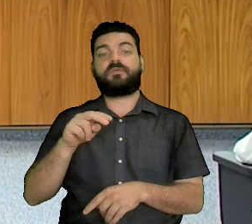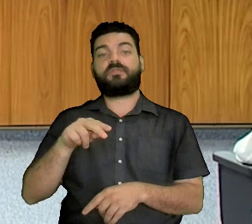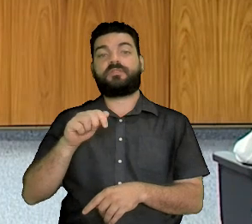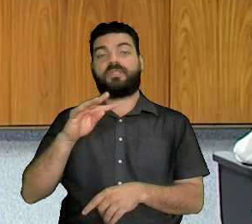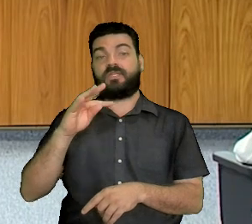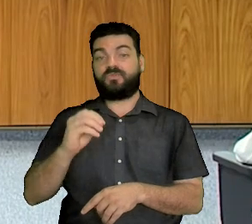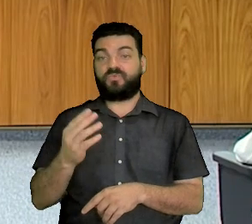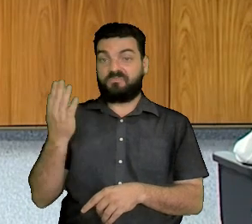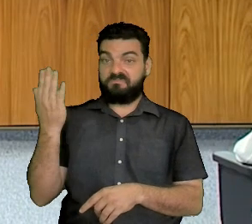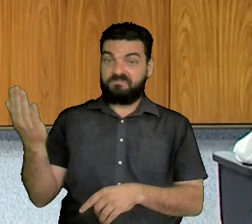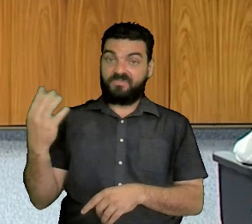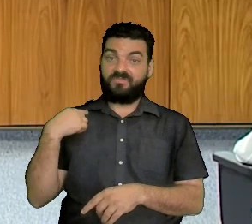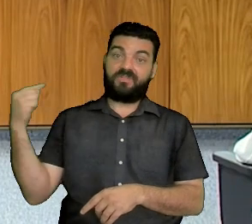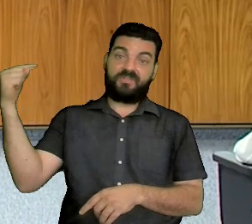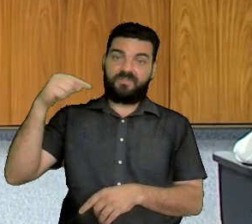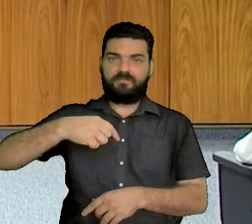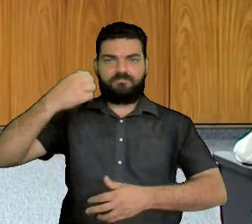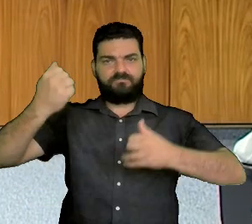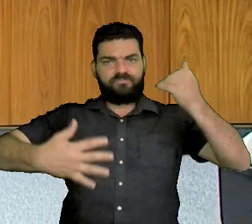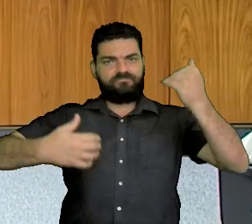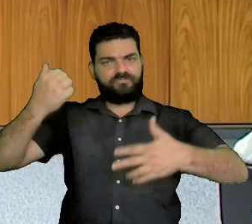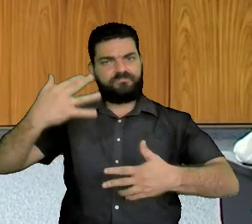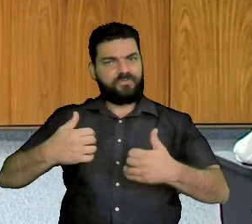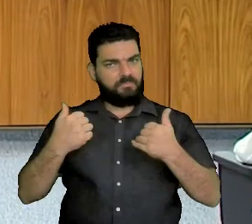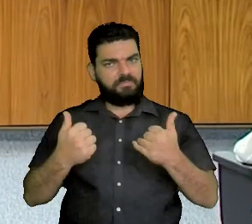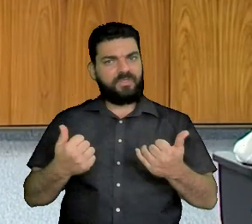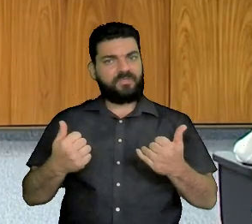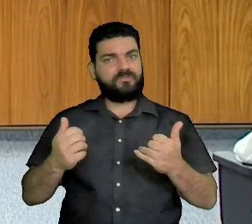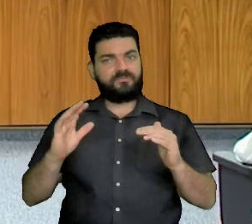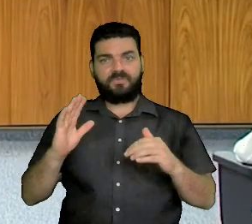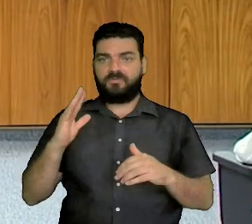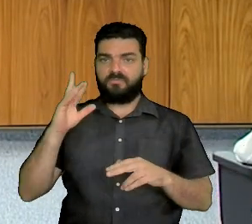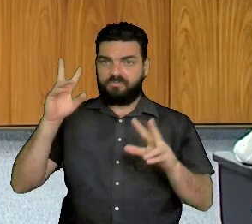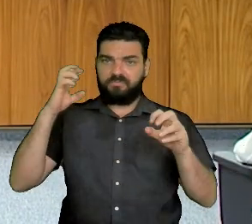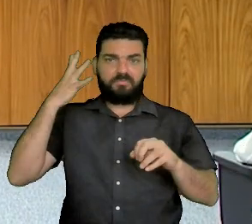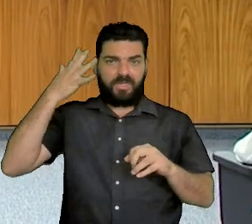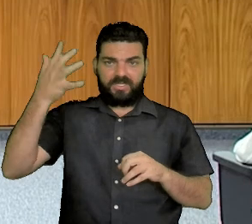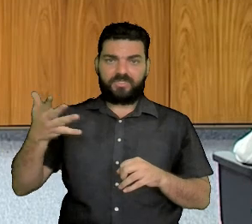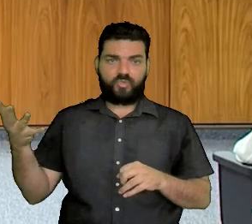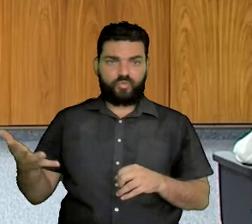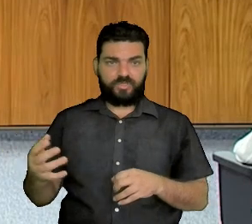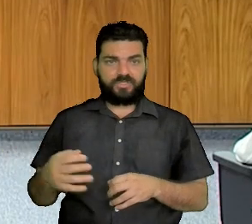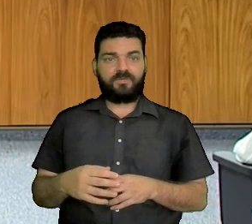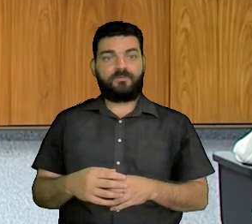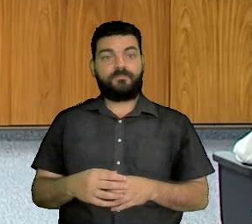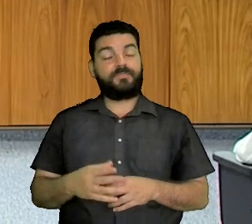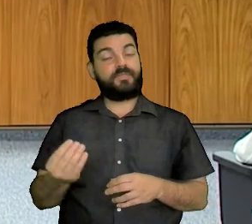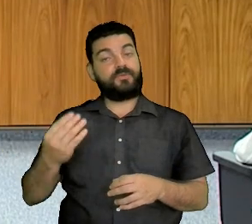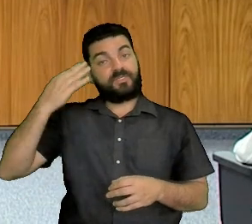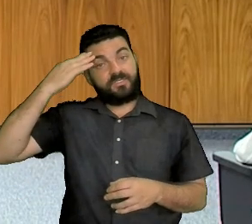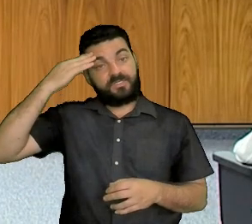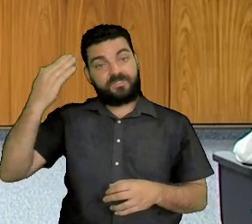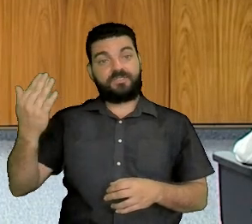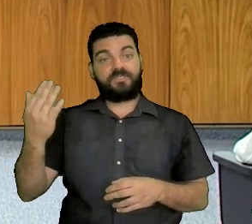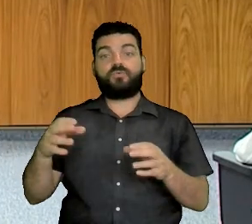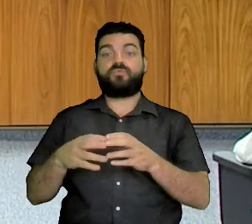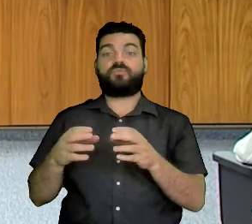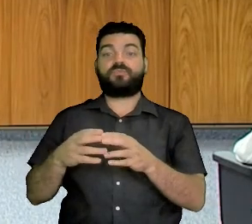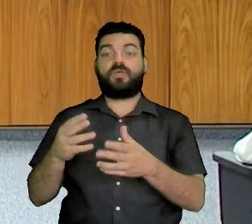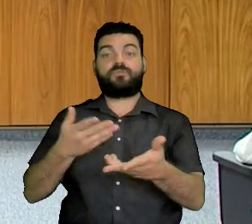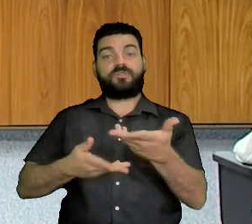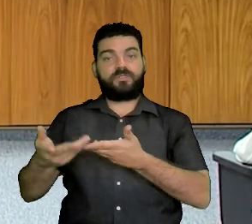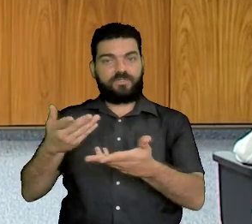aqui nos prestigiar nesse evento, que a gente só pode agradecer tanto ao Gabinete da